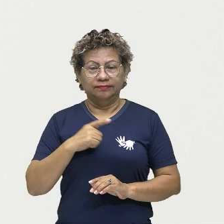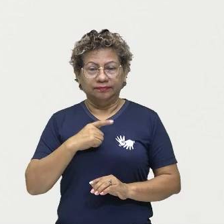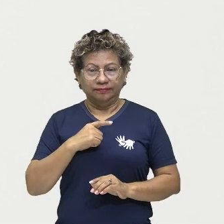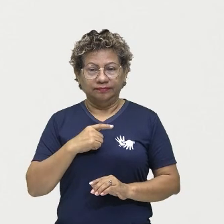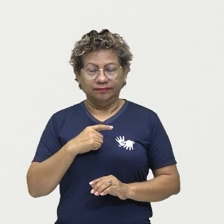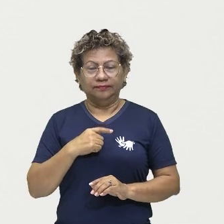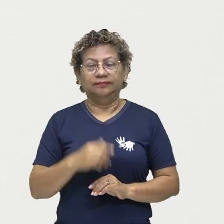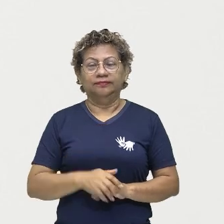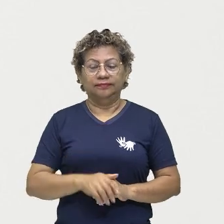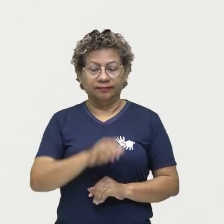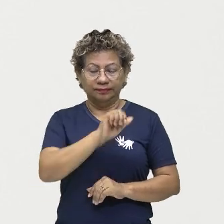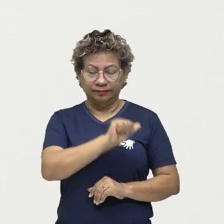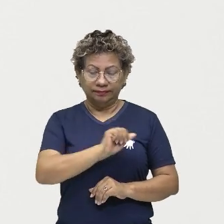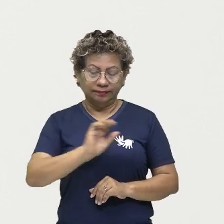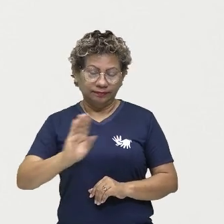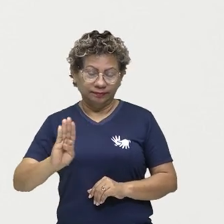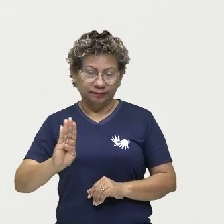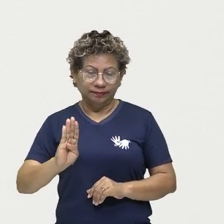partes iguais,